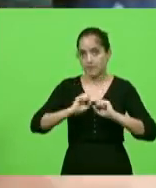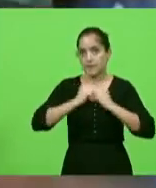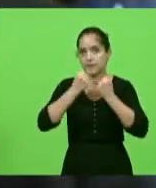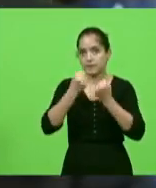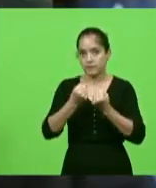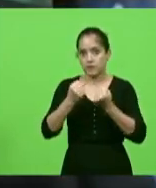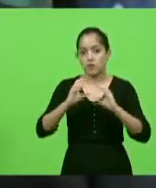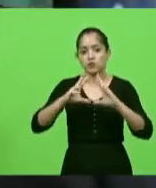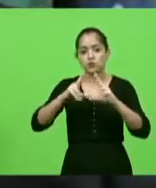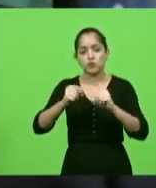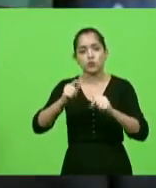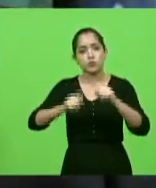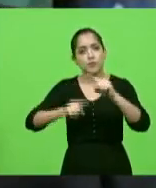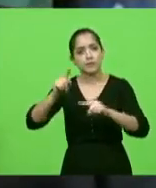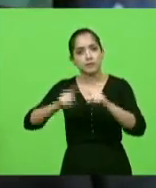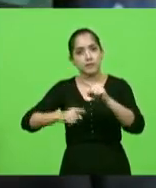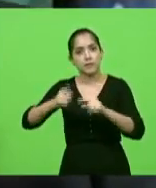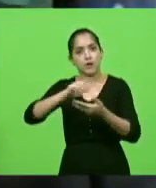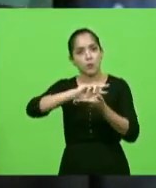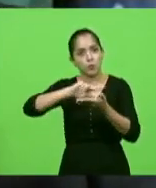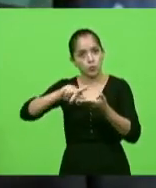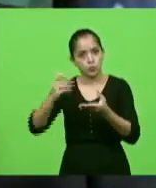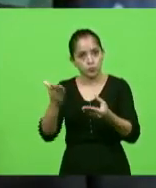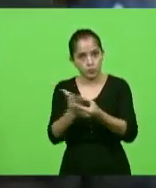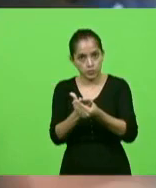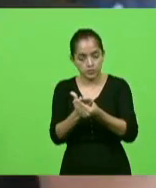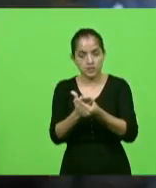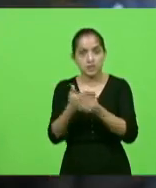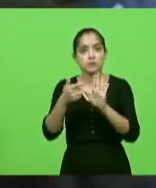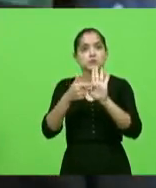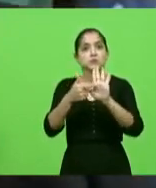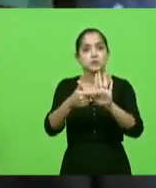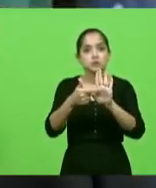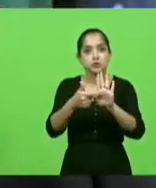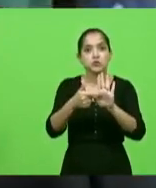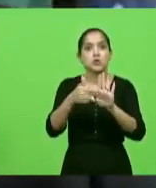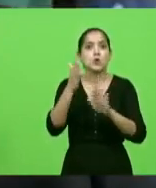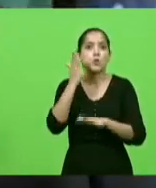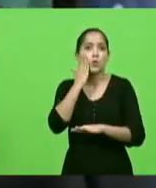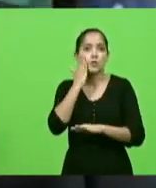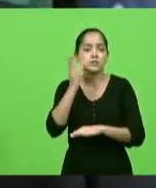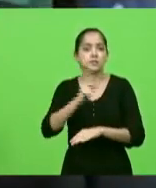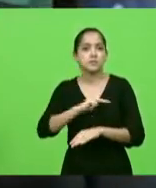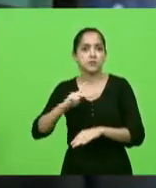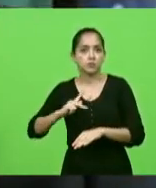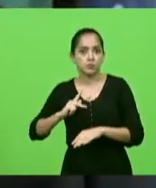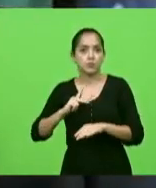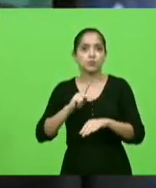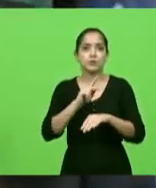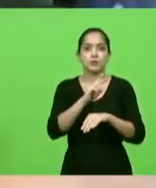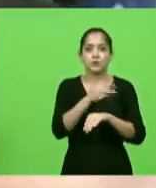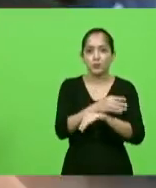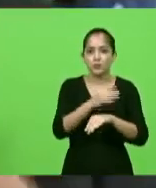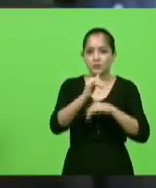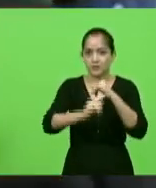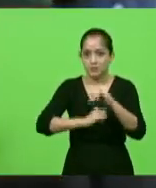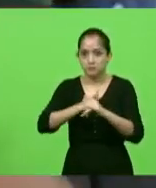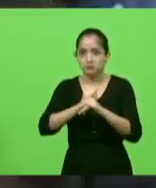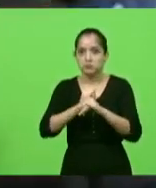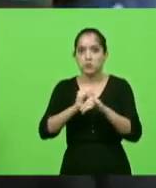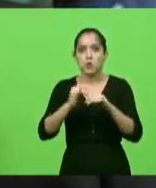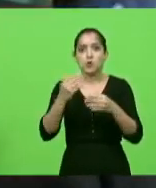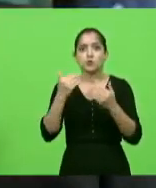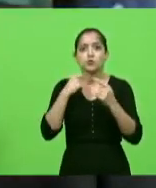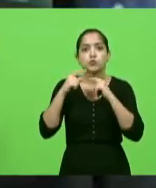defesa e de todo o material constante nos autos do processo e de conhecimento público por meio da internet não há